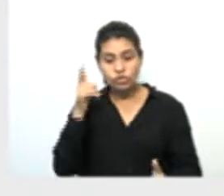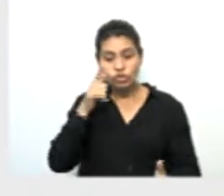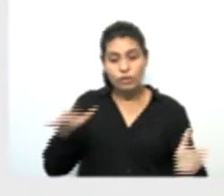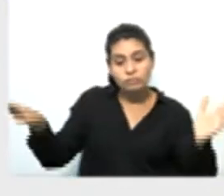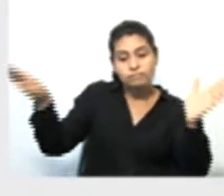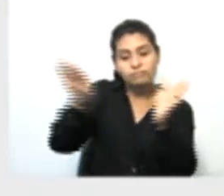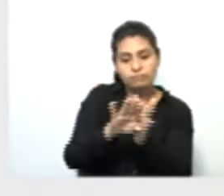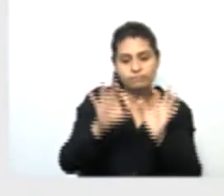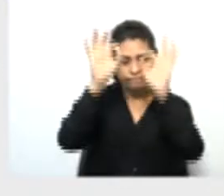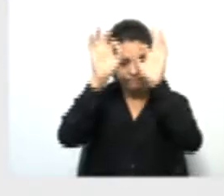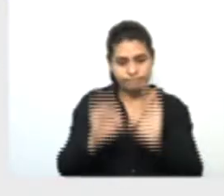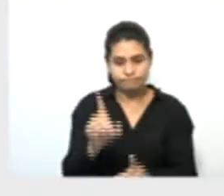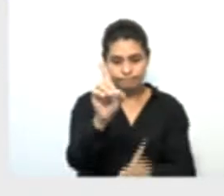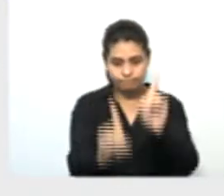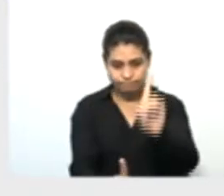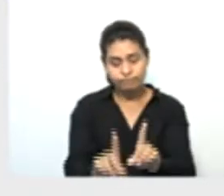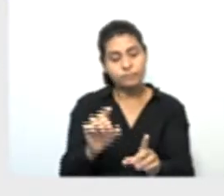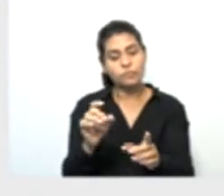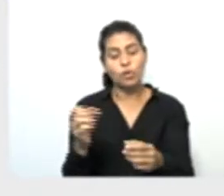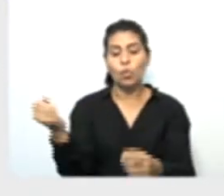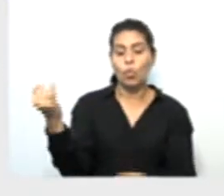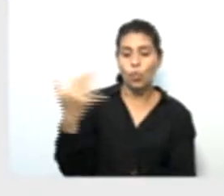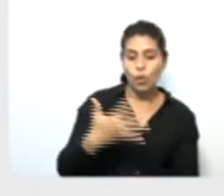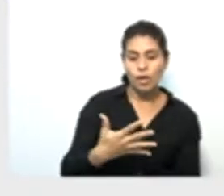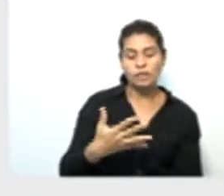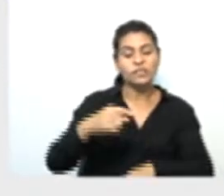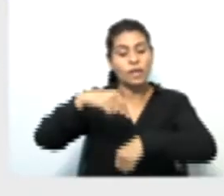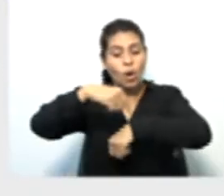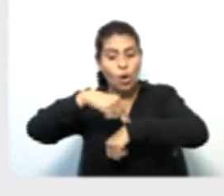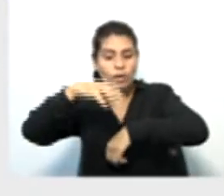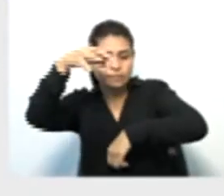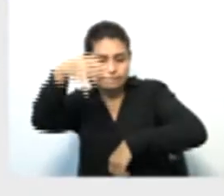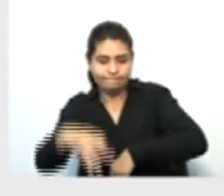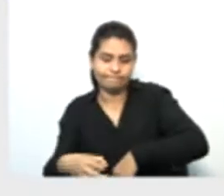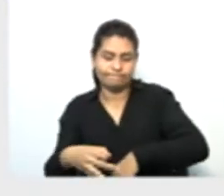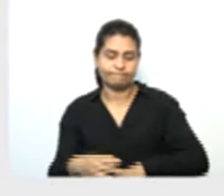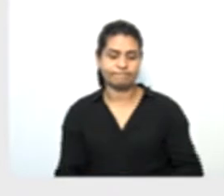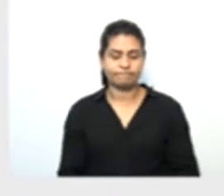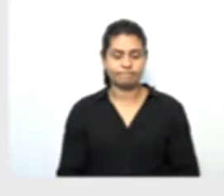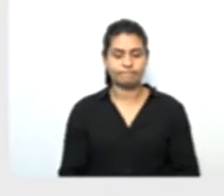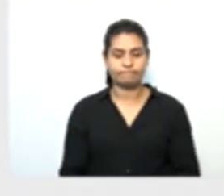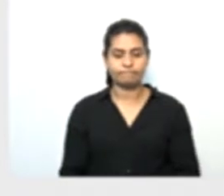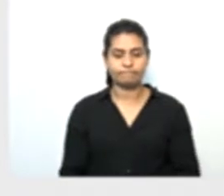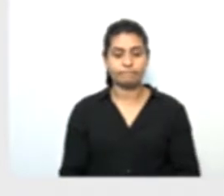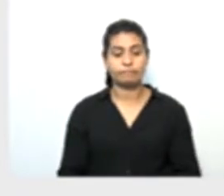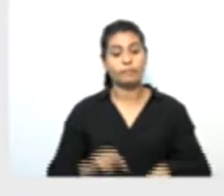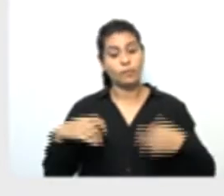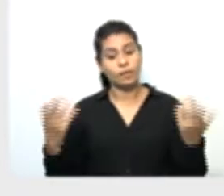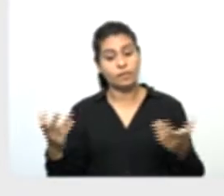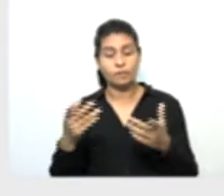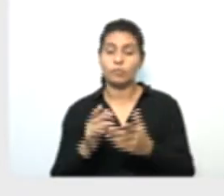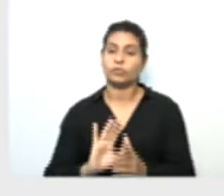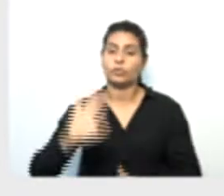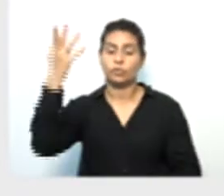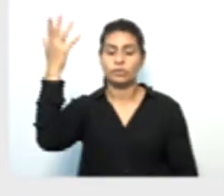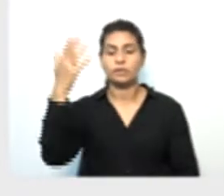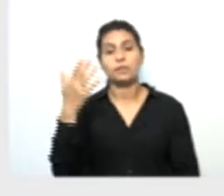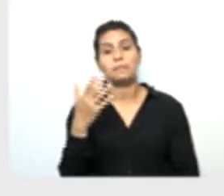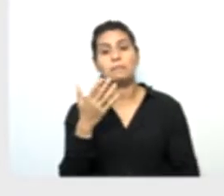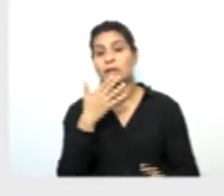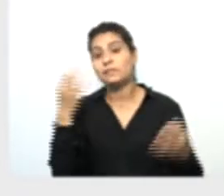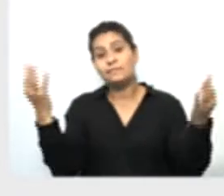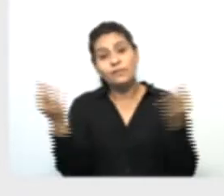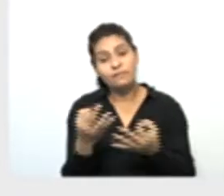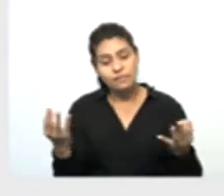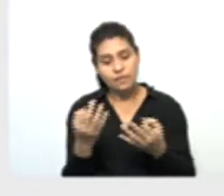cliente certo, na quantidade certa e no momento ideal, na melhor hora. Para isso acontecer da forma mais